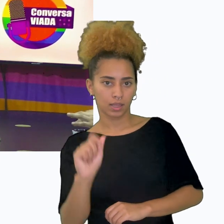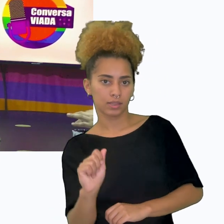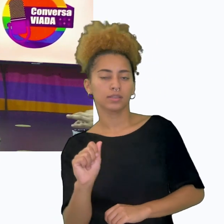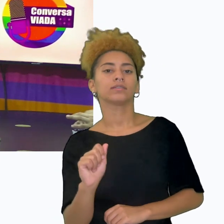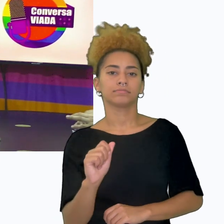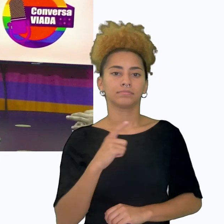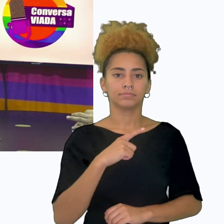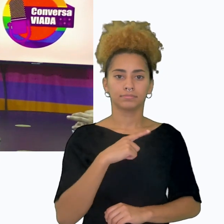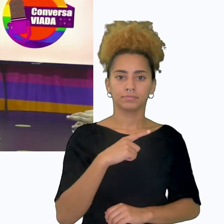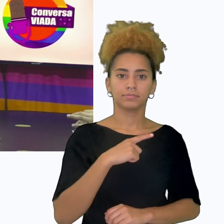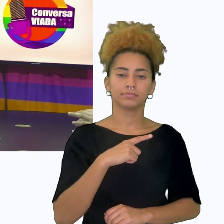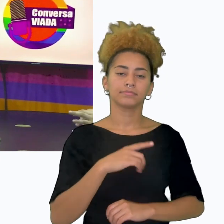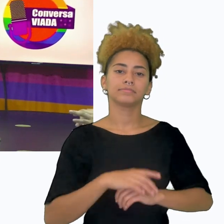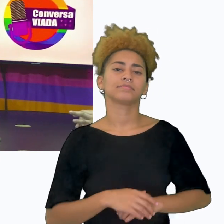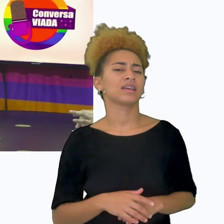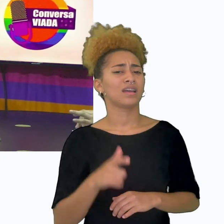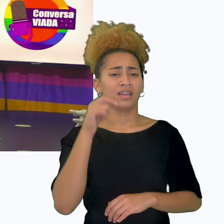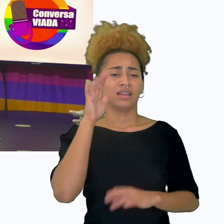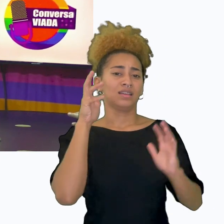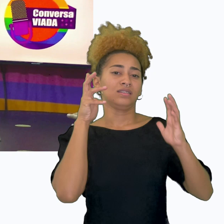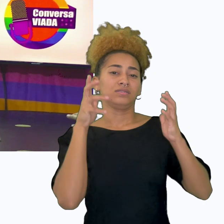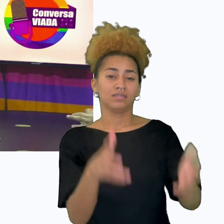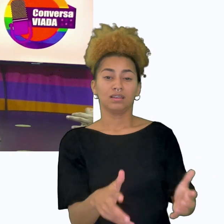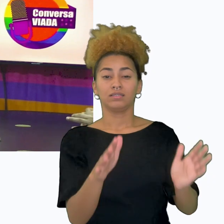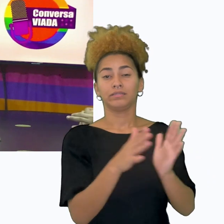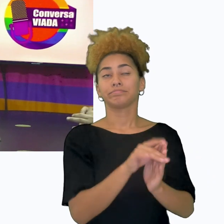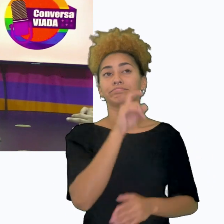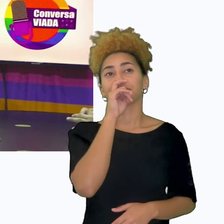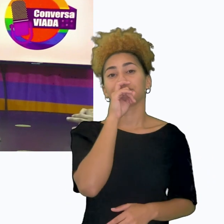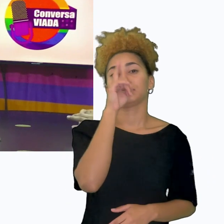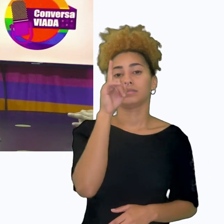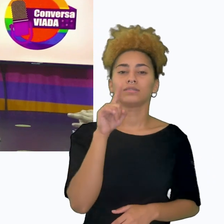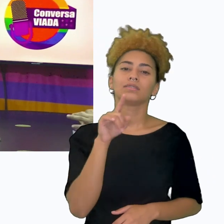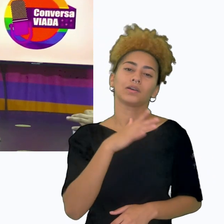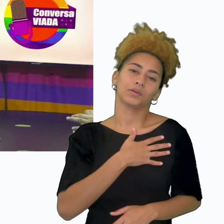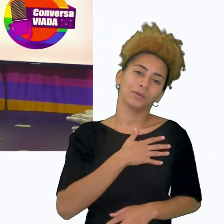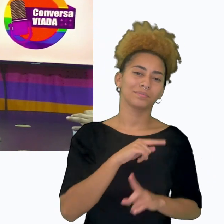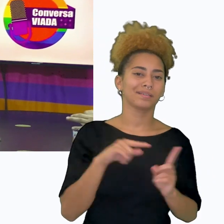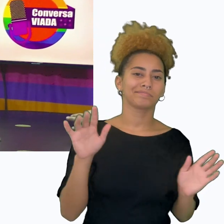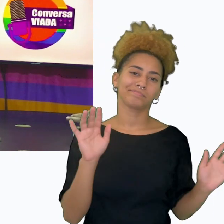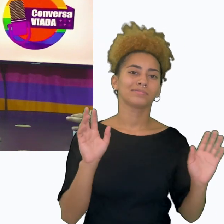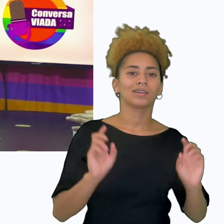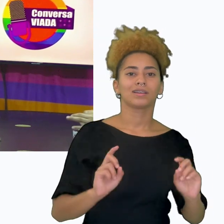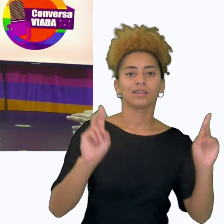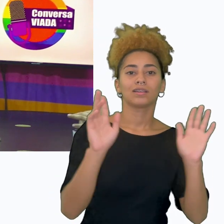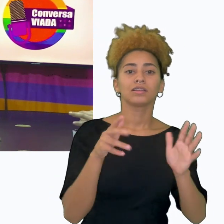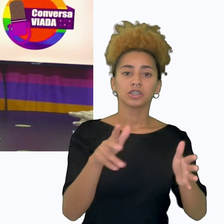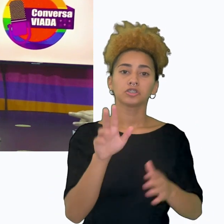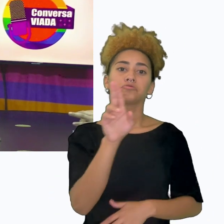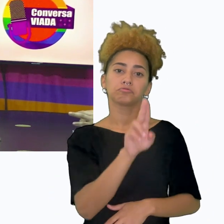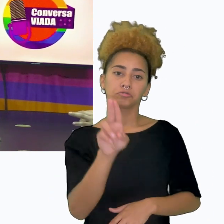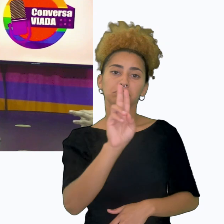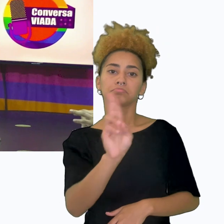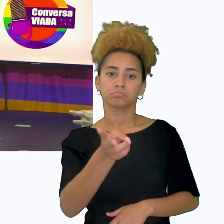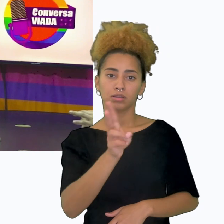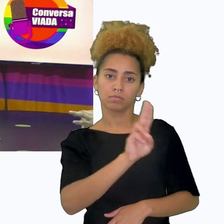apresentou, né? Champs-Élysées. Chata pra caralho. Chata, Mariana, muito nojenta, aí a Holanda. Mas era uma pessoa maravilhosa. Aí eu entrei pro Tina